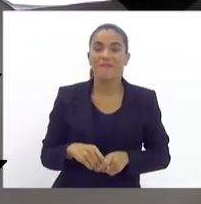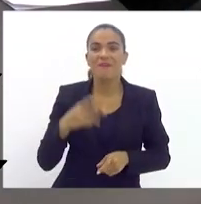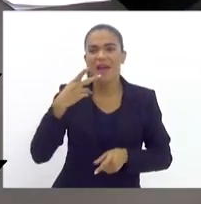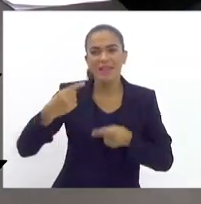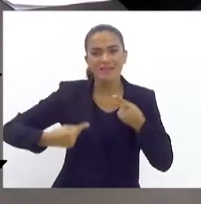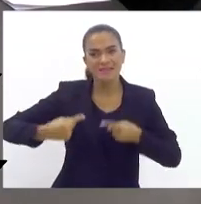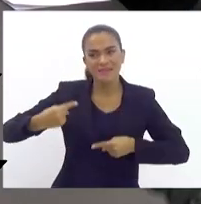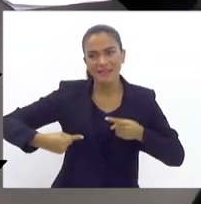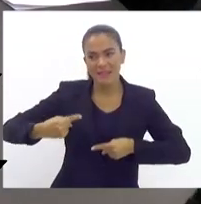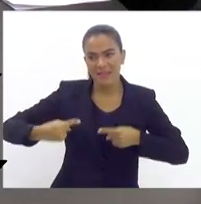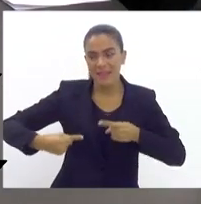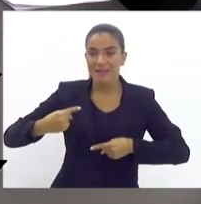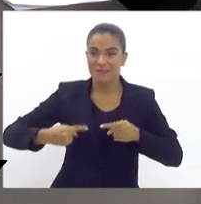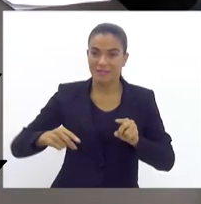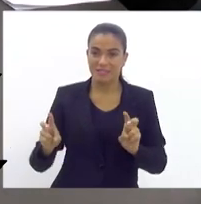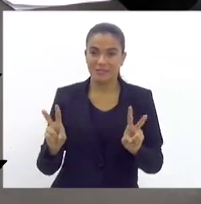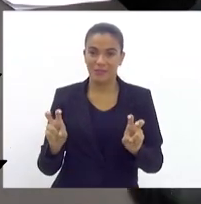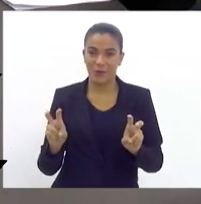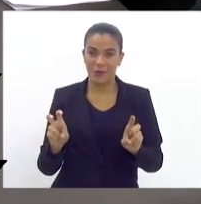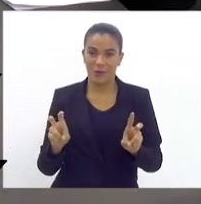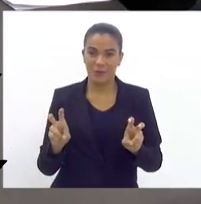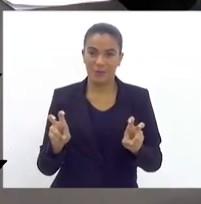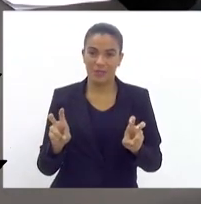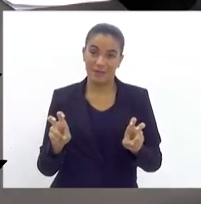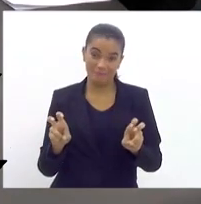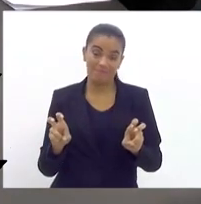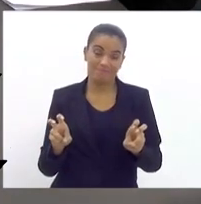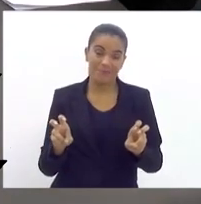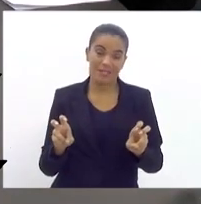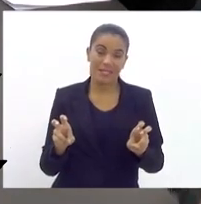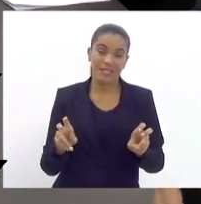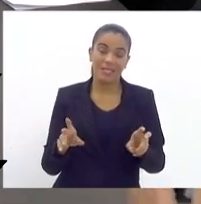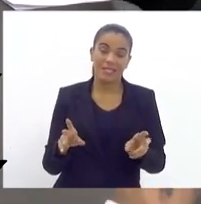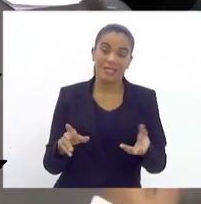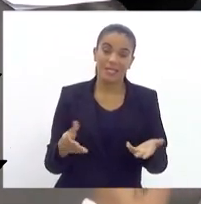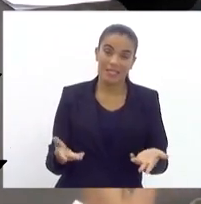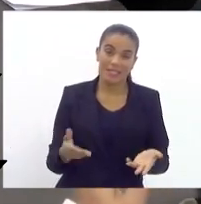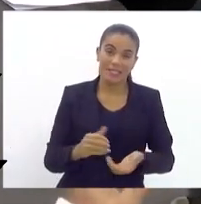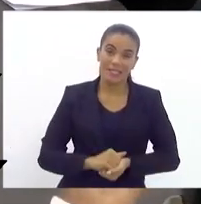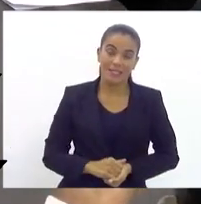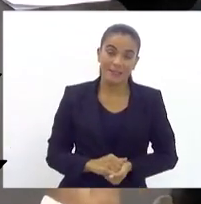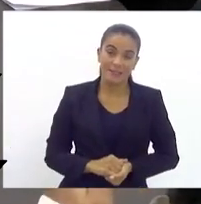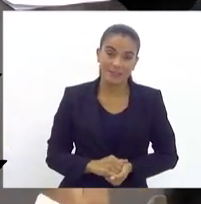debater isso e levando em consideração também